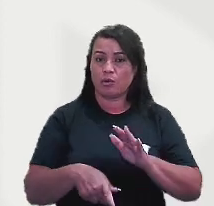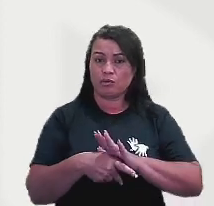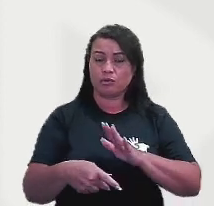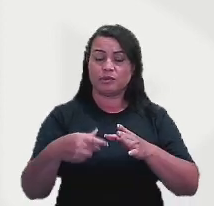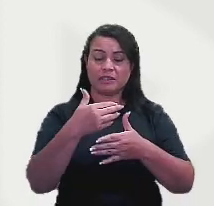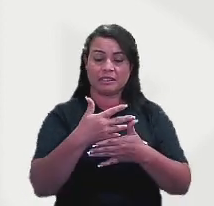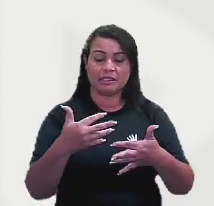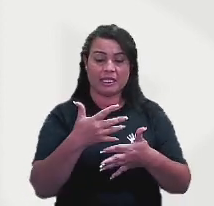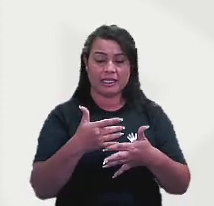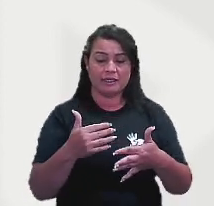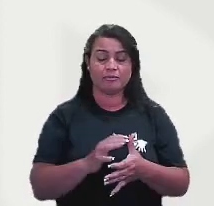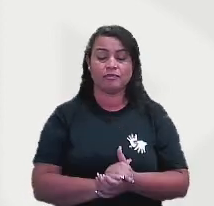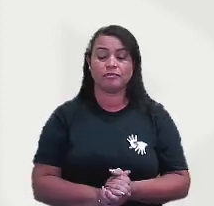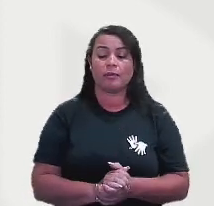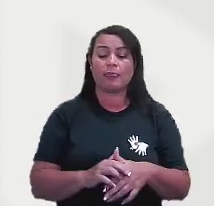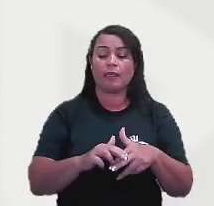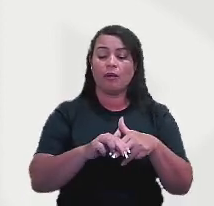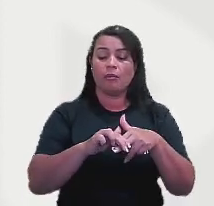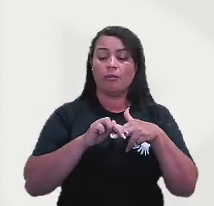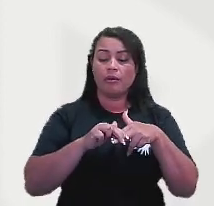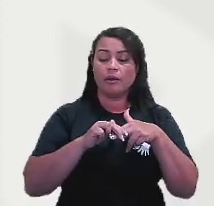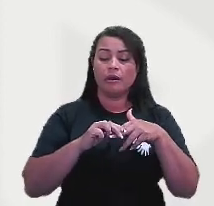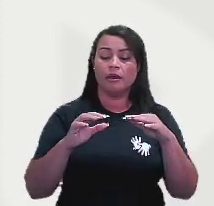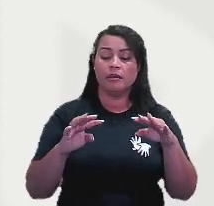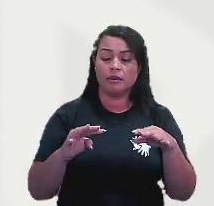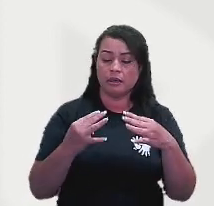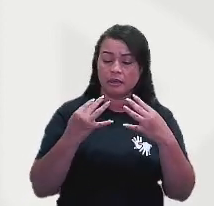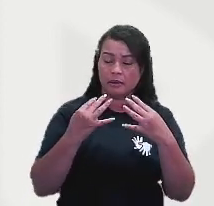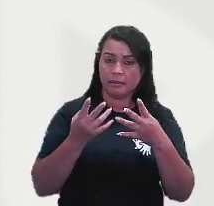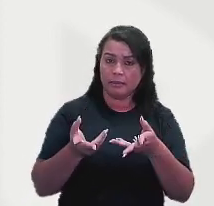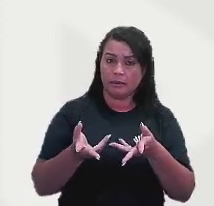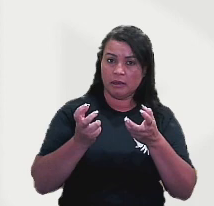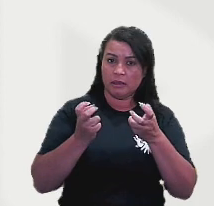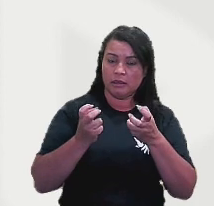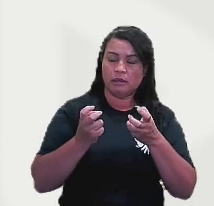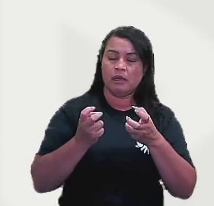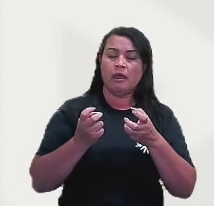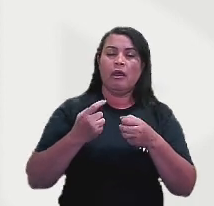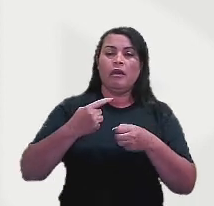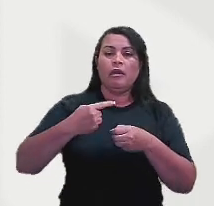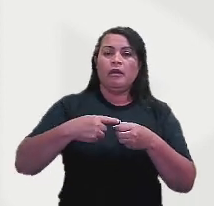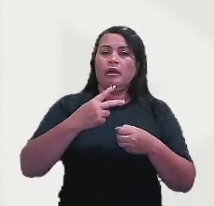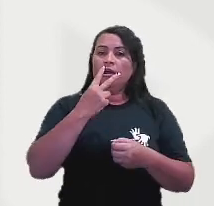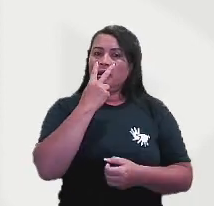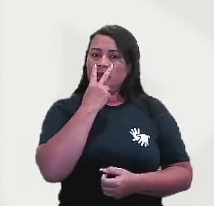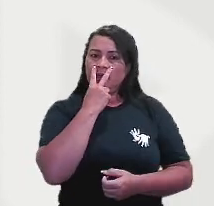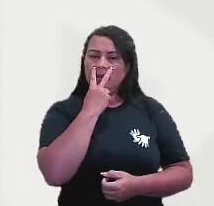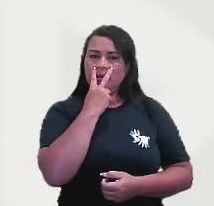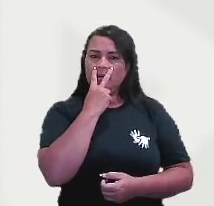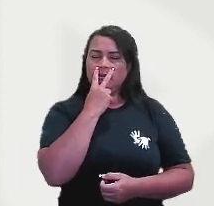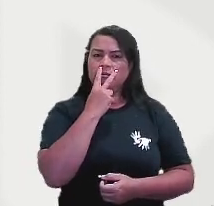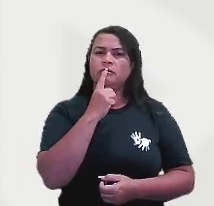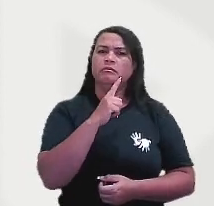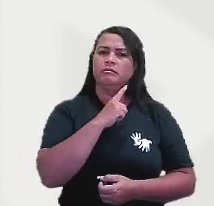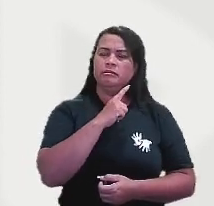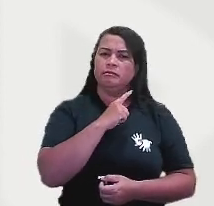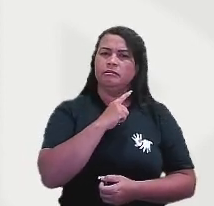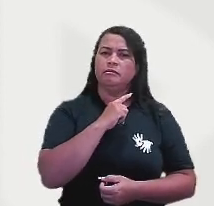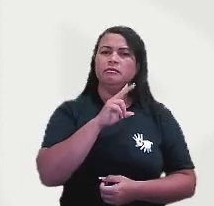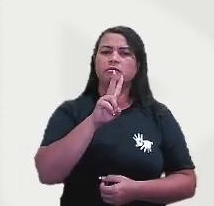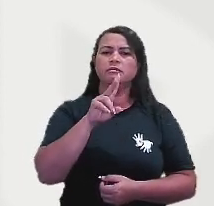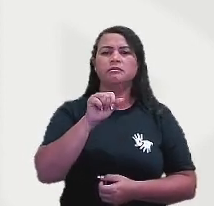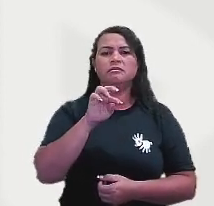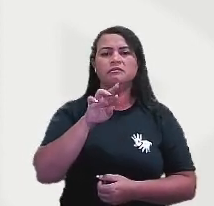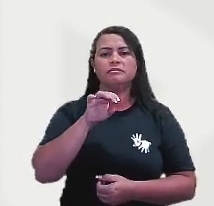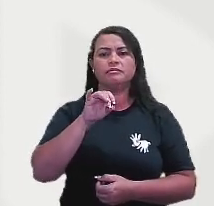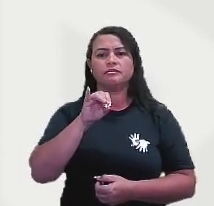distrito. Tá? Então, aí a gente percebe aí que o município de Vitória de Santo Antão passa a existir com o nome de